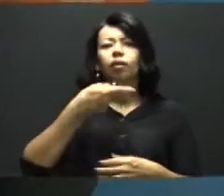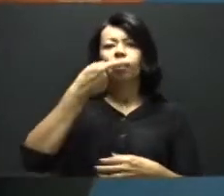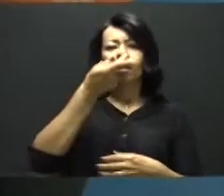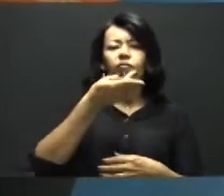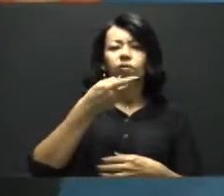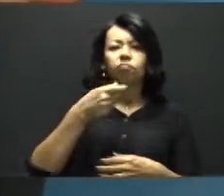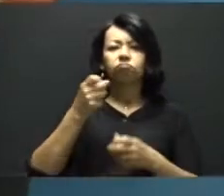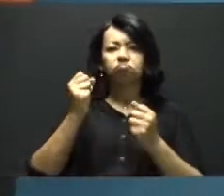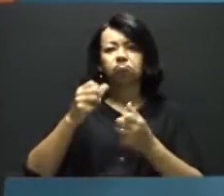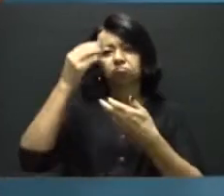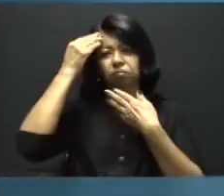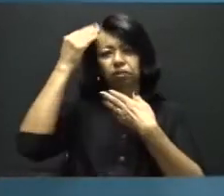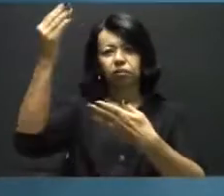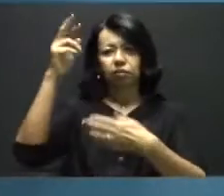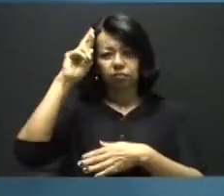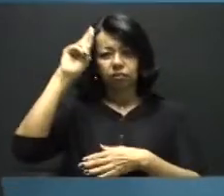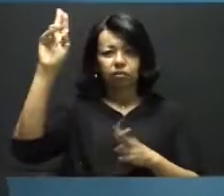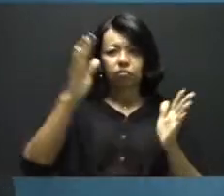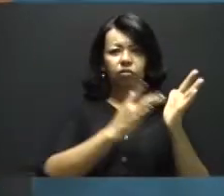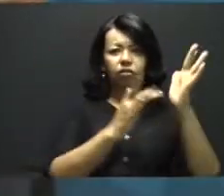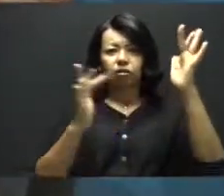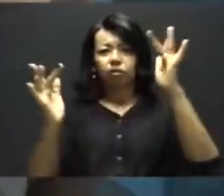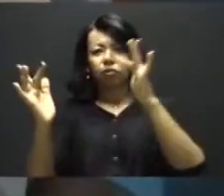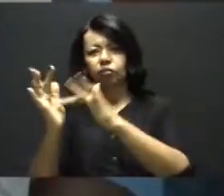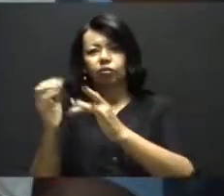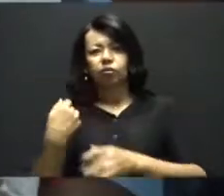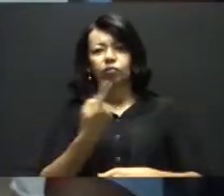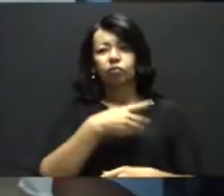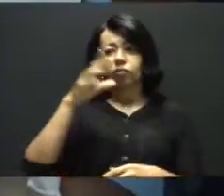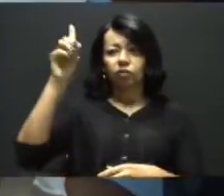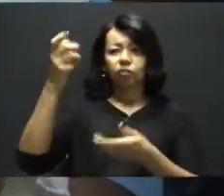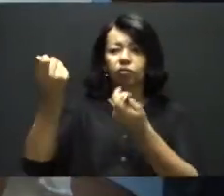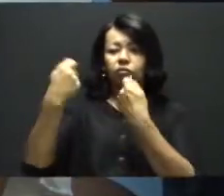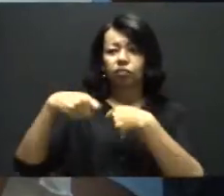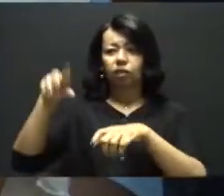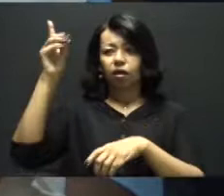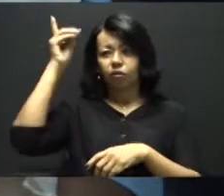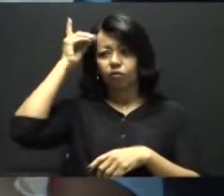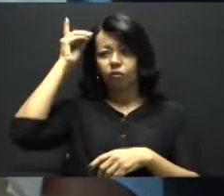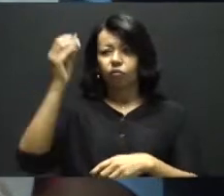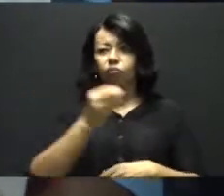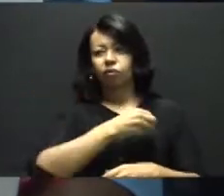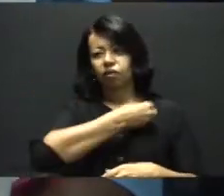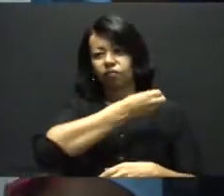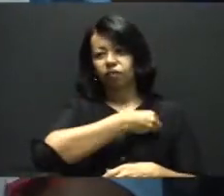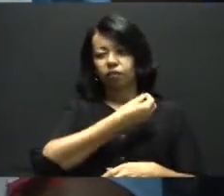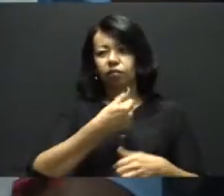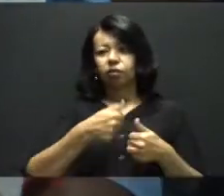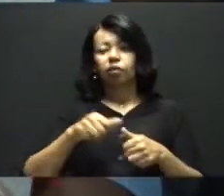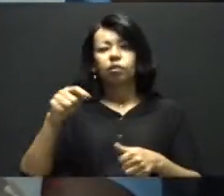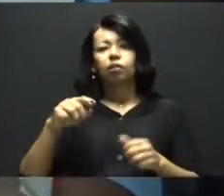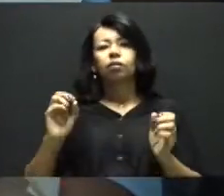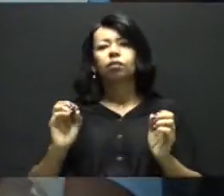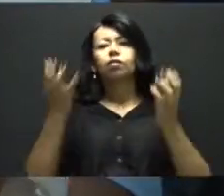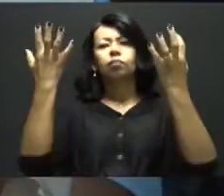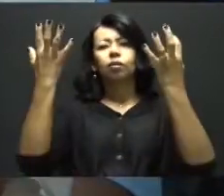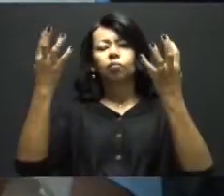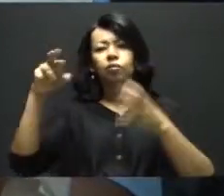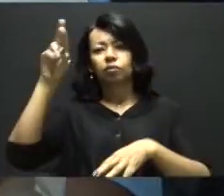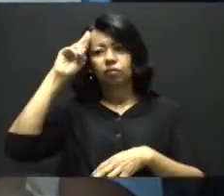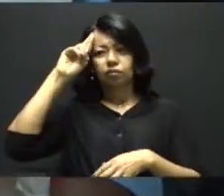você possa agradecer ao senhor jesus ao nosso deus que nos dá o tom da vida que nós estamos aqui celebrando ao